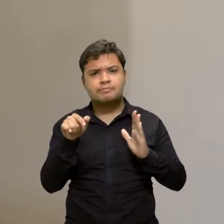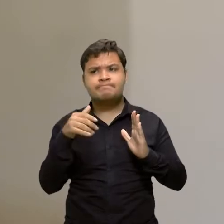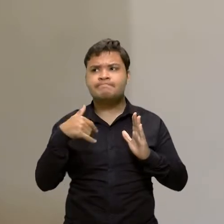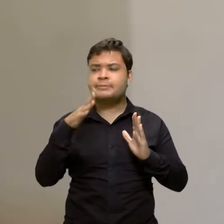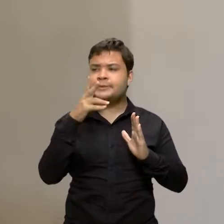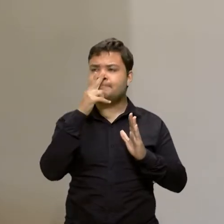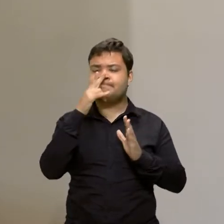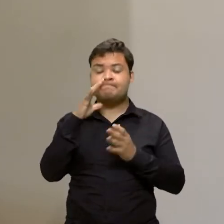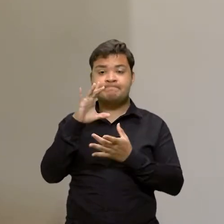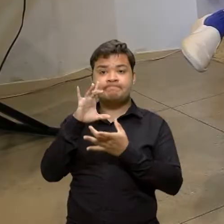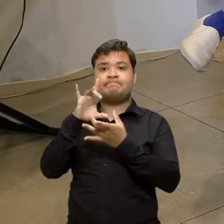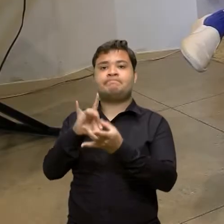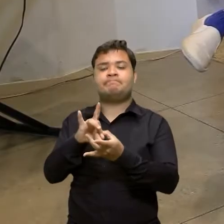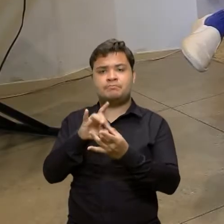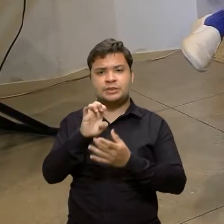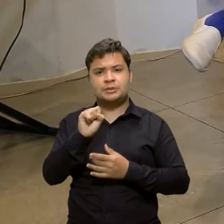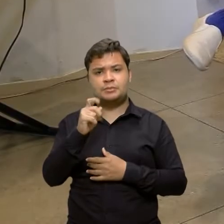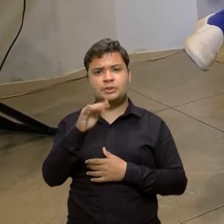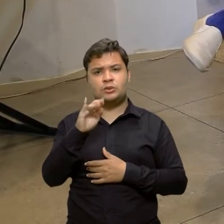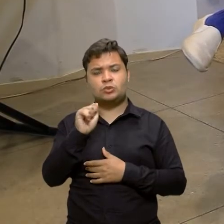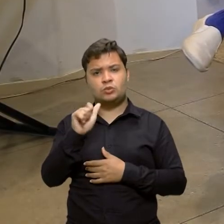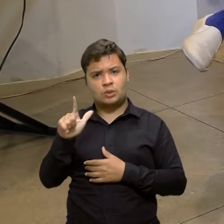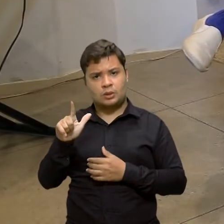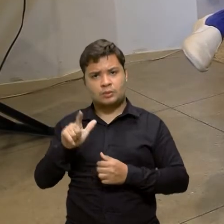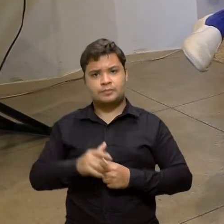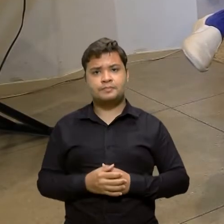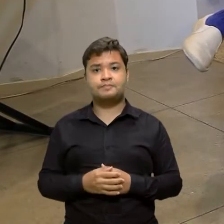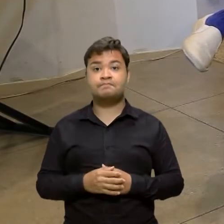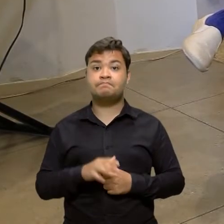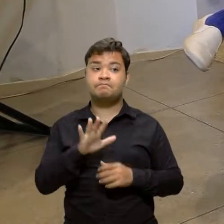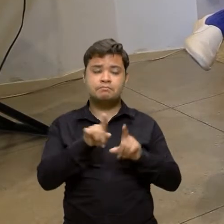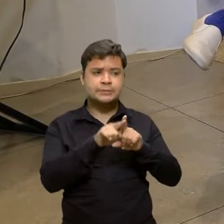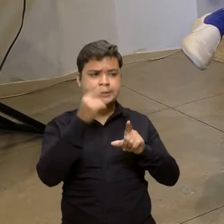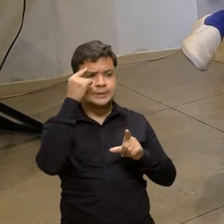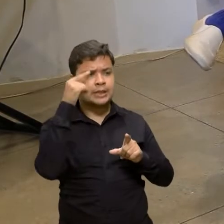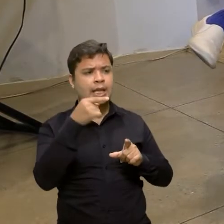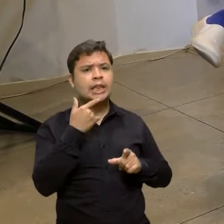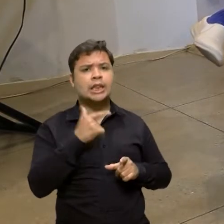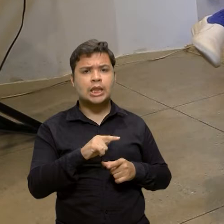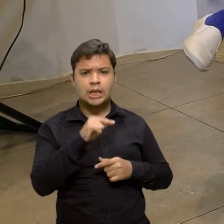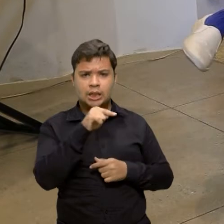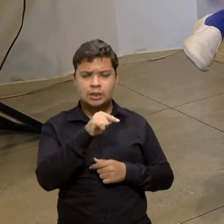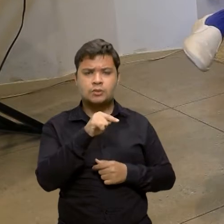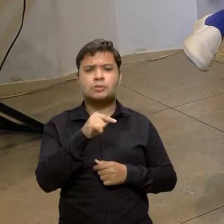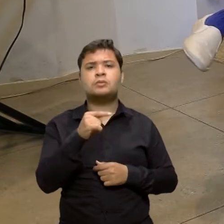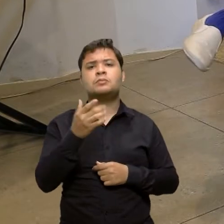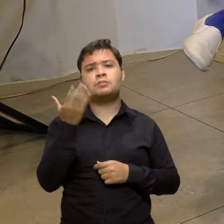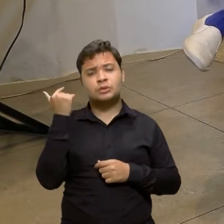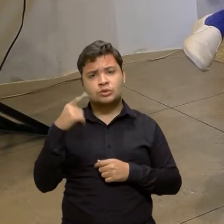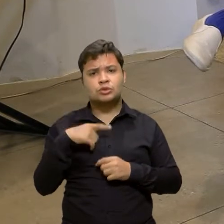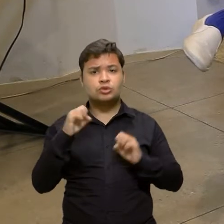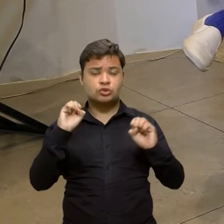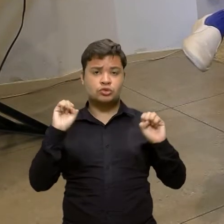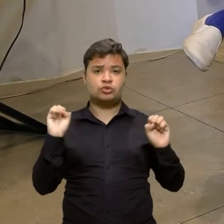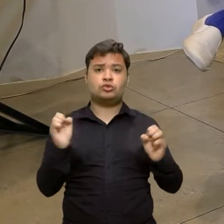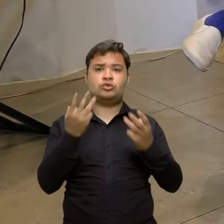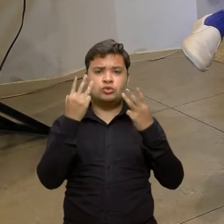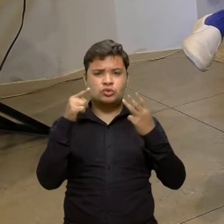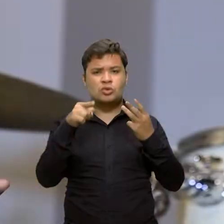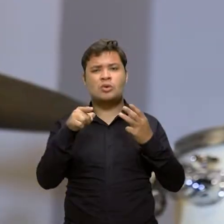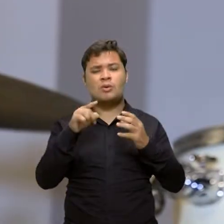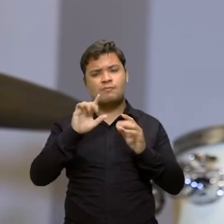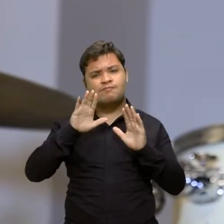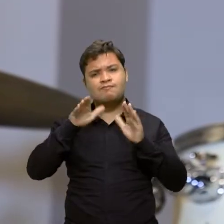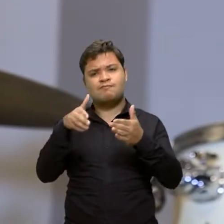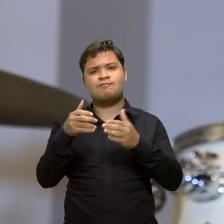mais espiritual. Tanto é que, voltando para a língua, né? Teve um show matadouro ecológico.